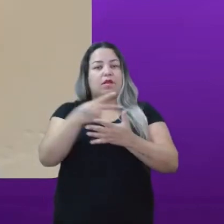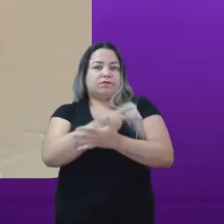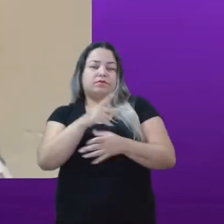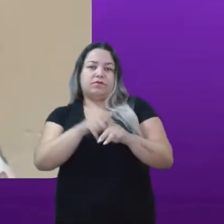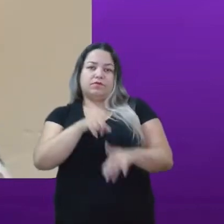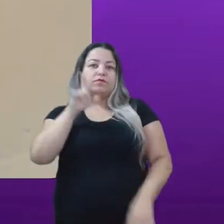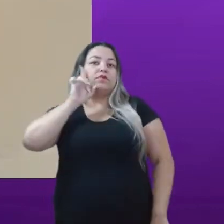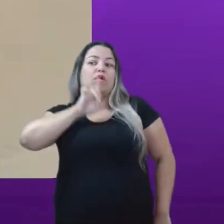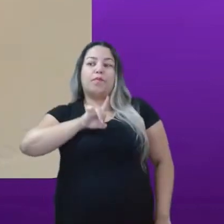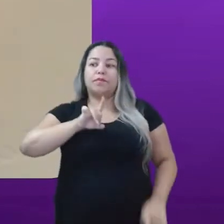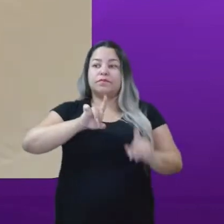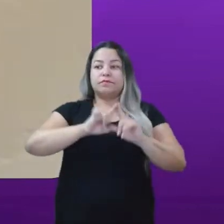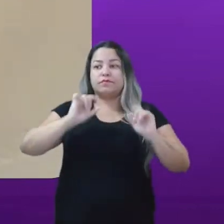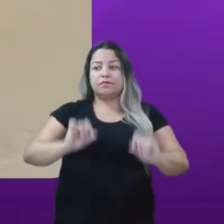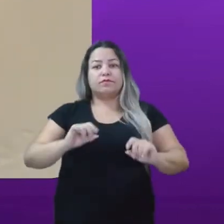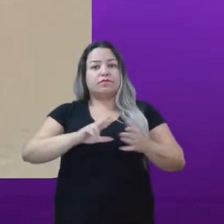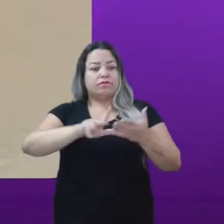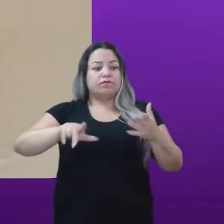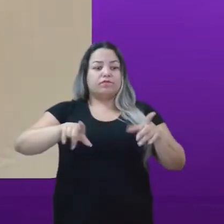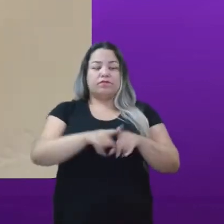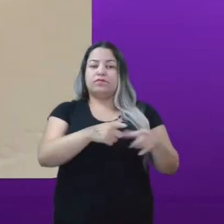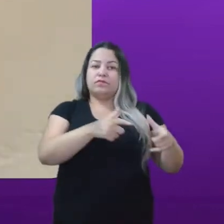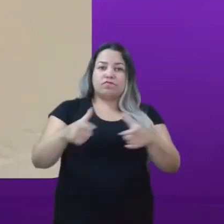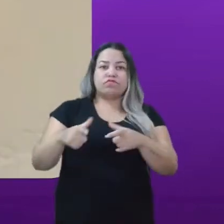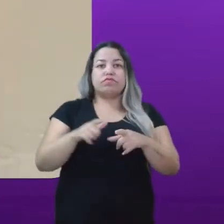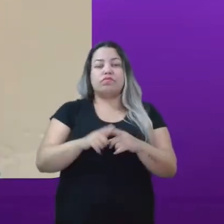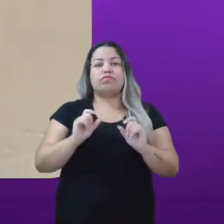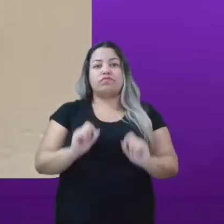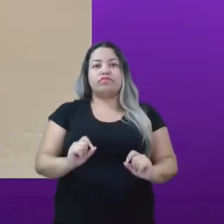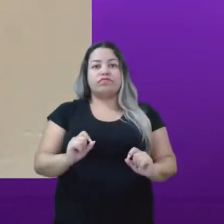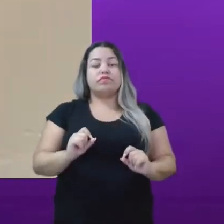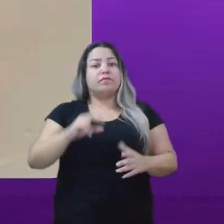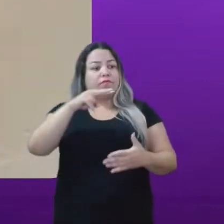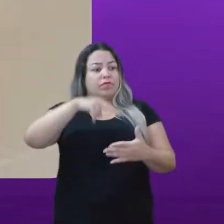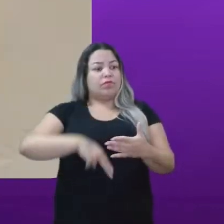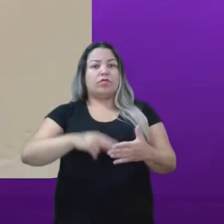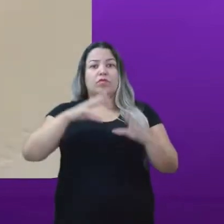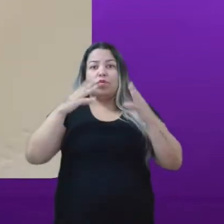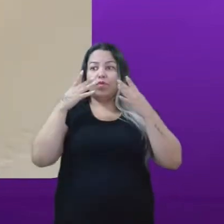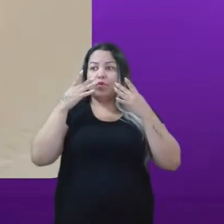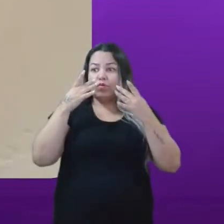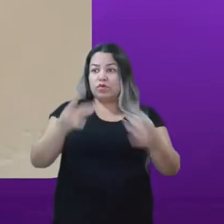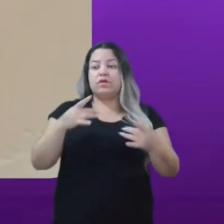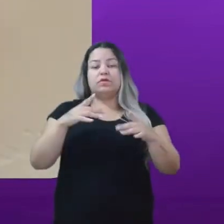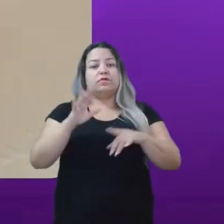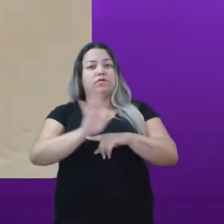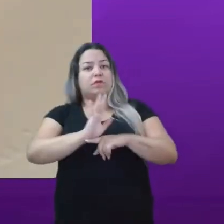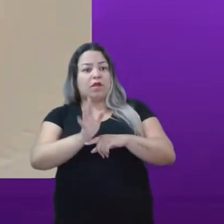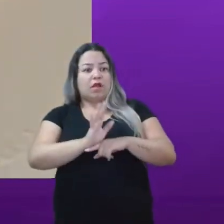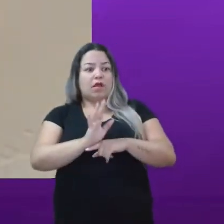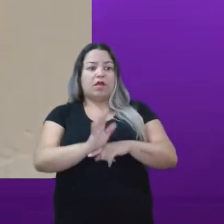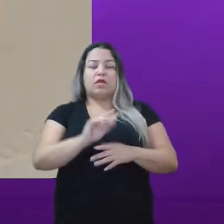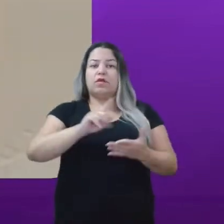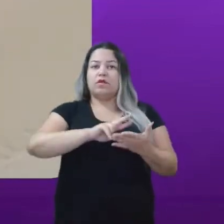Mas ela engloba atividades e criações em diversas áreas, como as artes visuais, literatura, música, teatro, cinema, dança, moda, arquitetura,